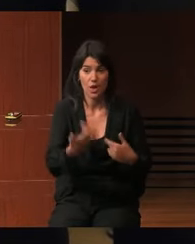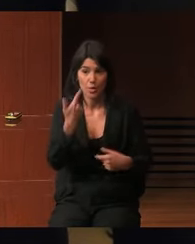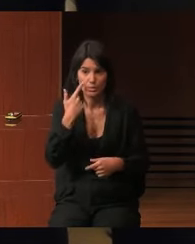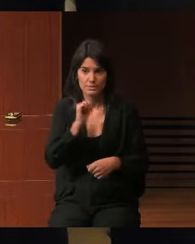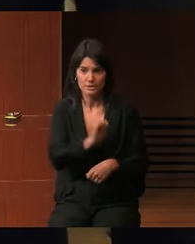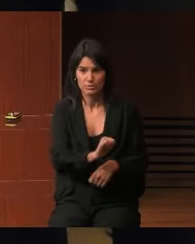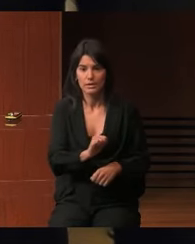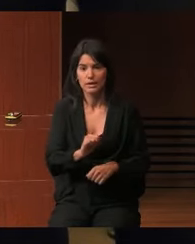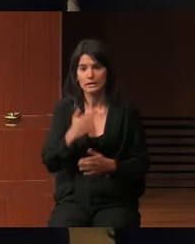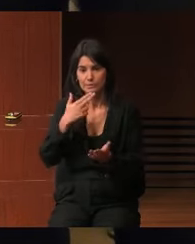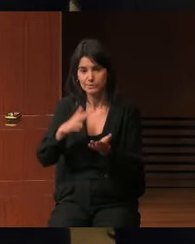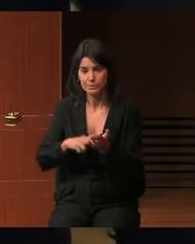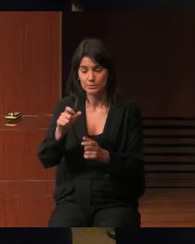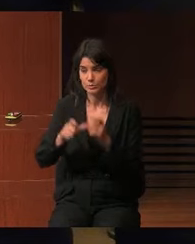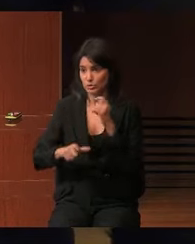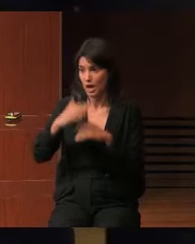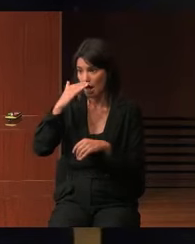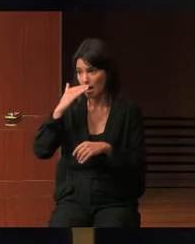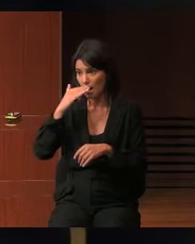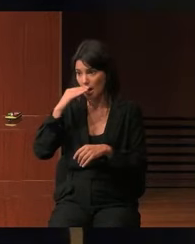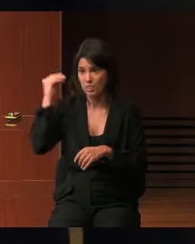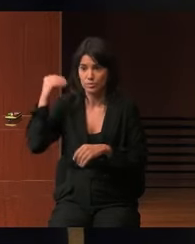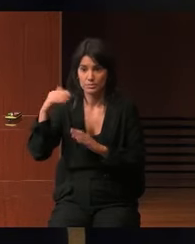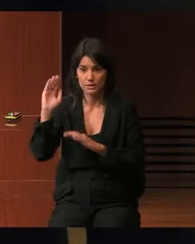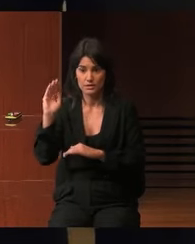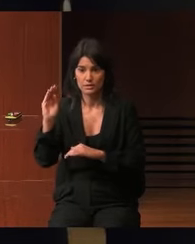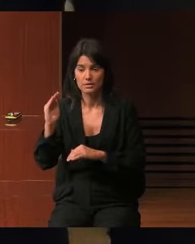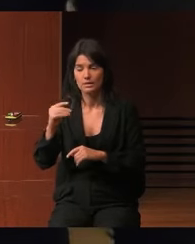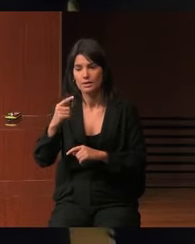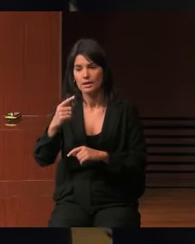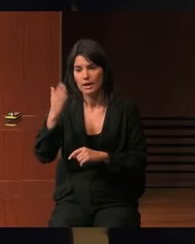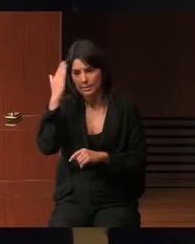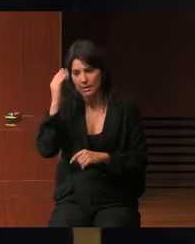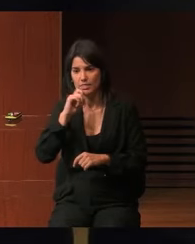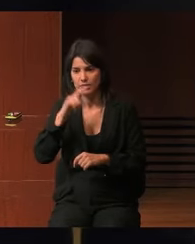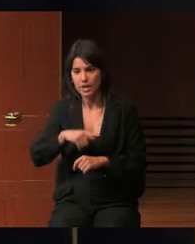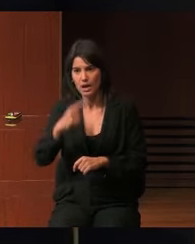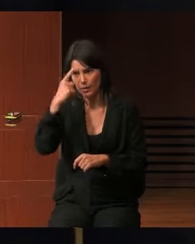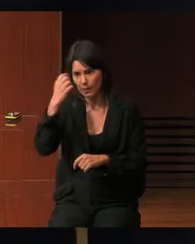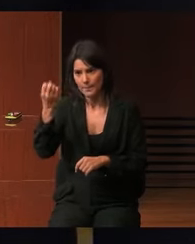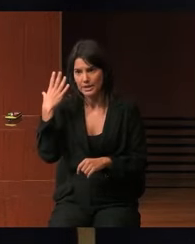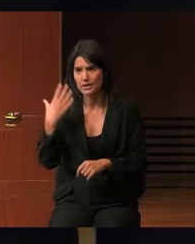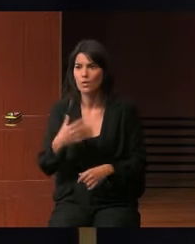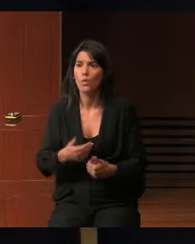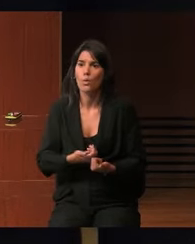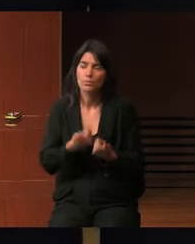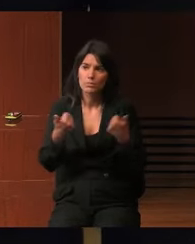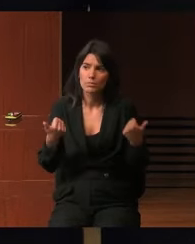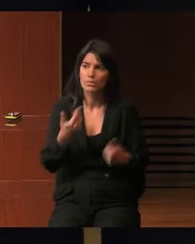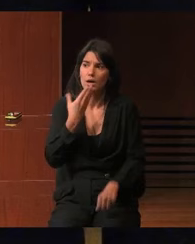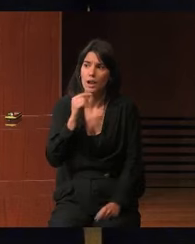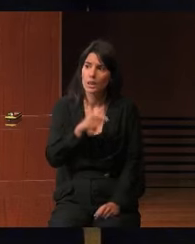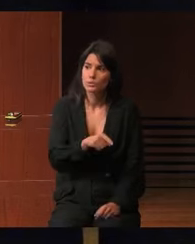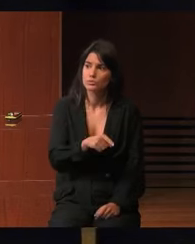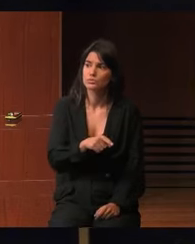para pessoas mais adultas, para pessoas que têm a capacidade de compreendê-lo, se é melhor para os alunos